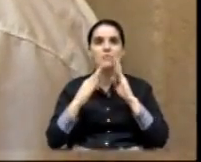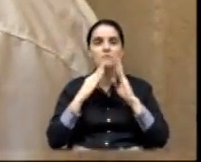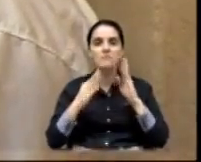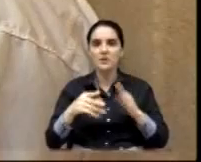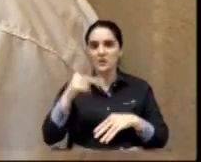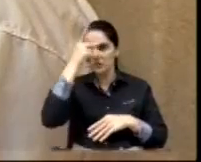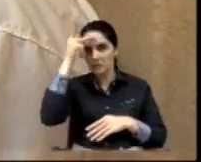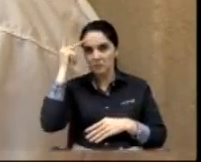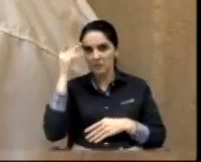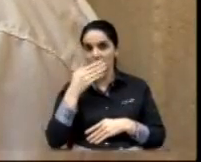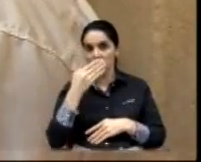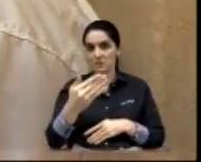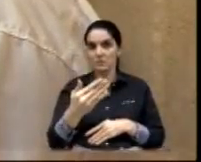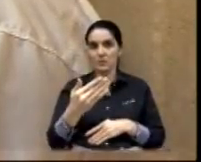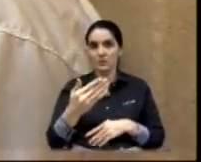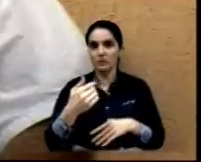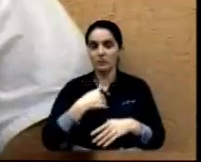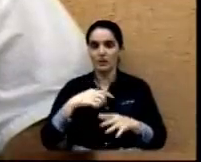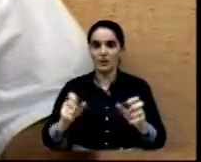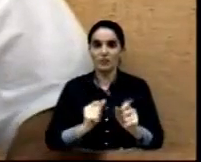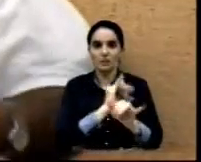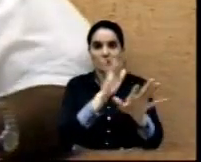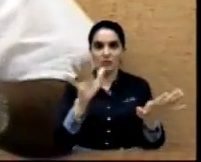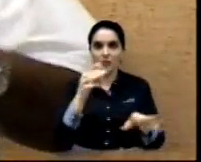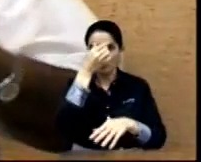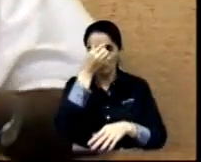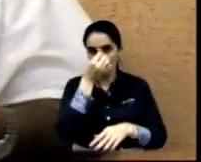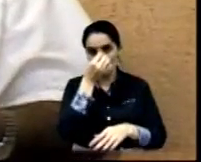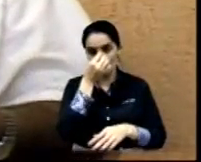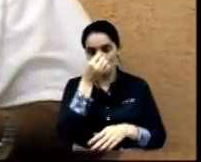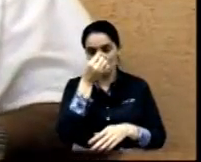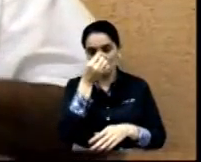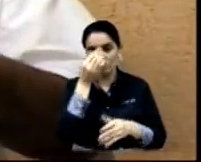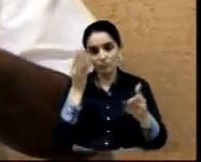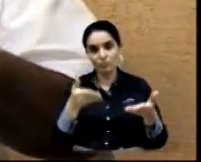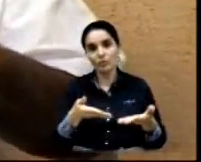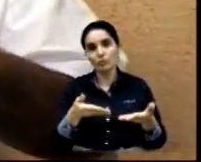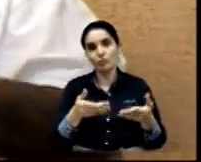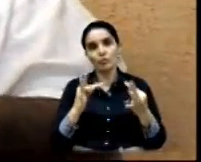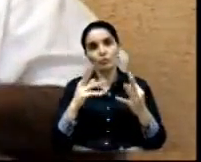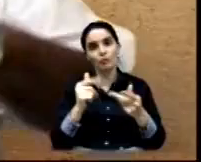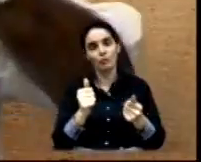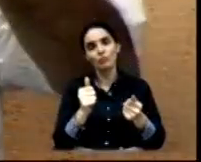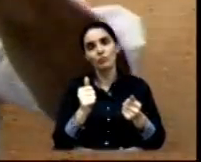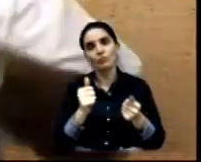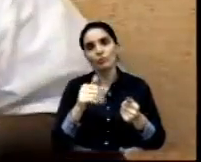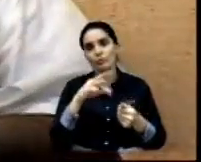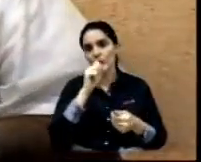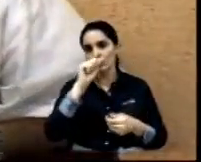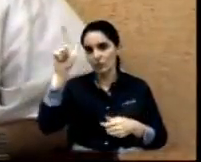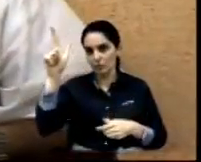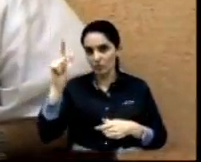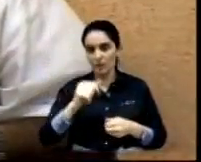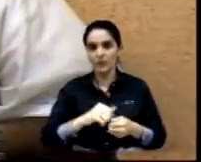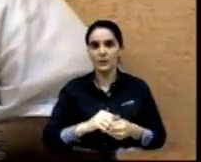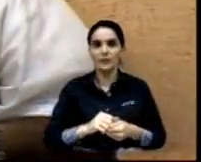esclarecimentos pelo vereador Jorge, é essa. Tudo em Limeira passou a ser contabilizado em milhões.